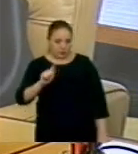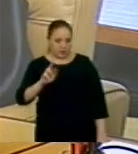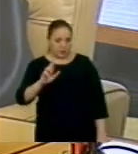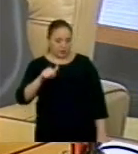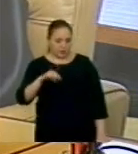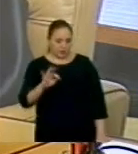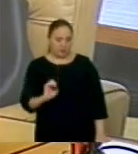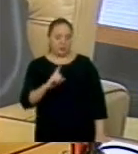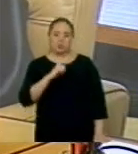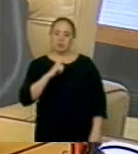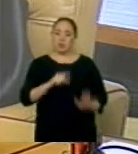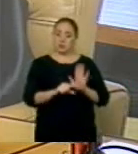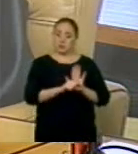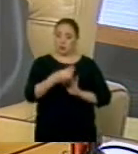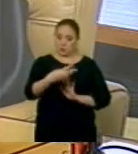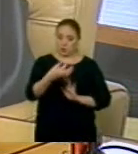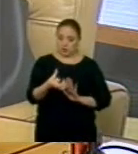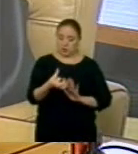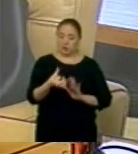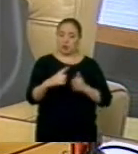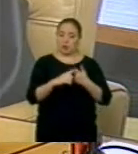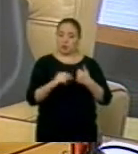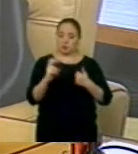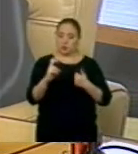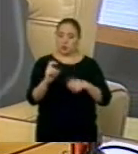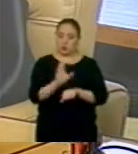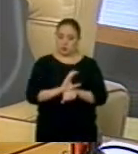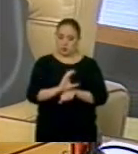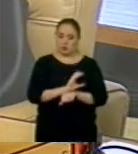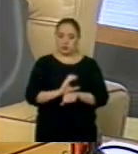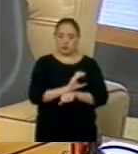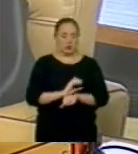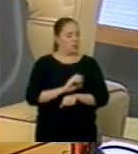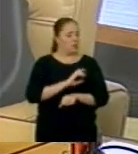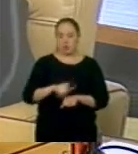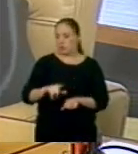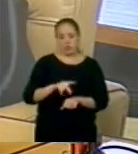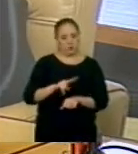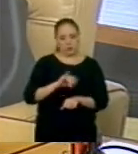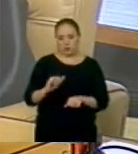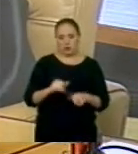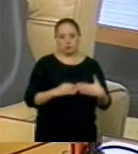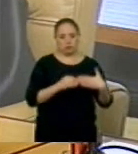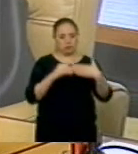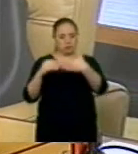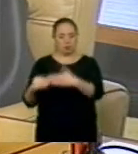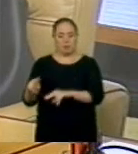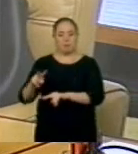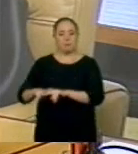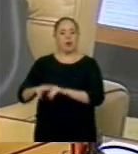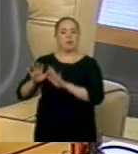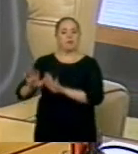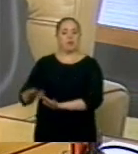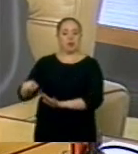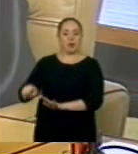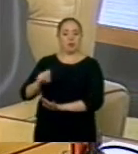inciso 46 do artigo 5º da Constituição, não será levado à prisão ou nela mantido quando a